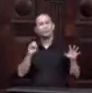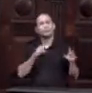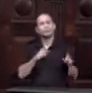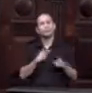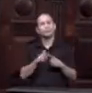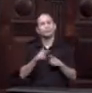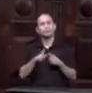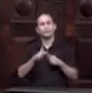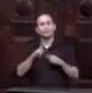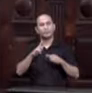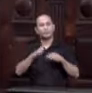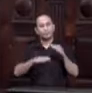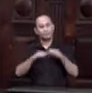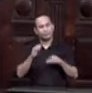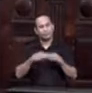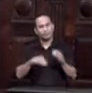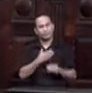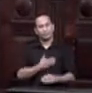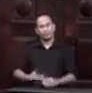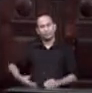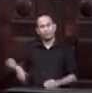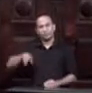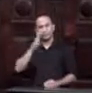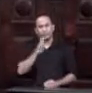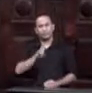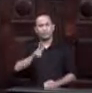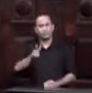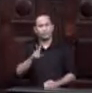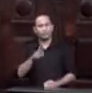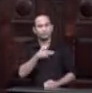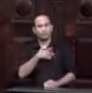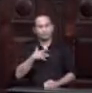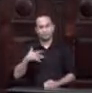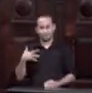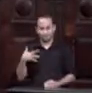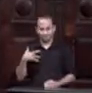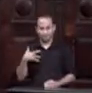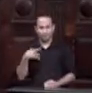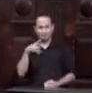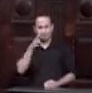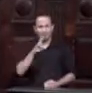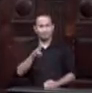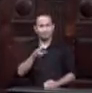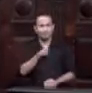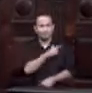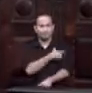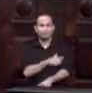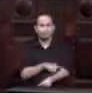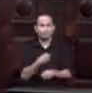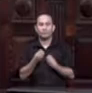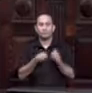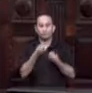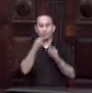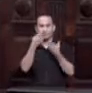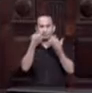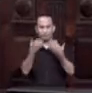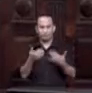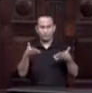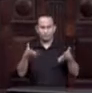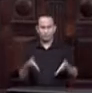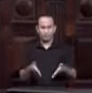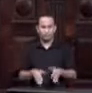servidores públicos, vimos a situação da saúde, vimos a situação da educação, como foi falado aqui, e outros setores